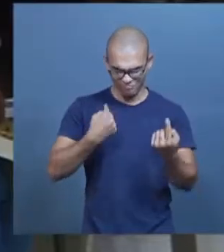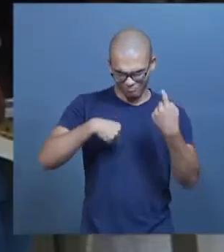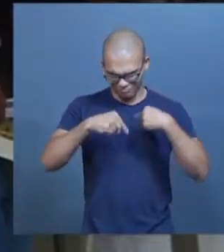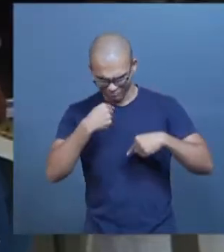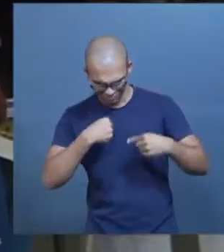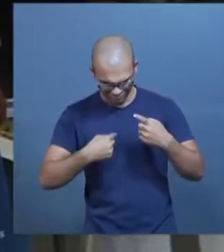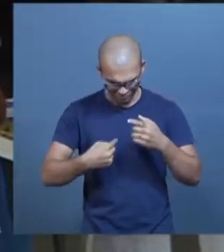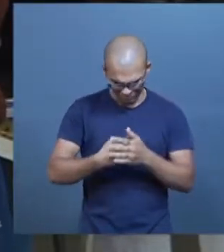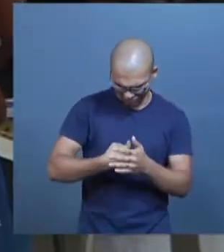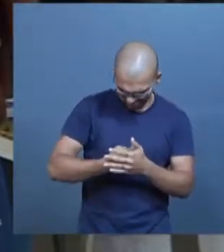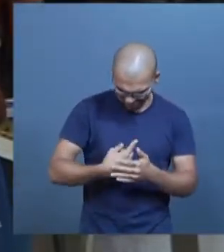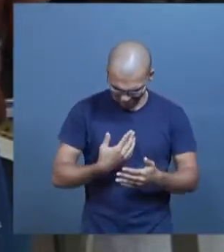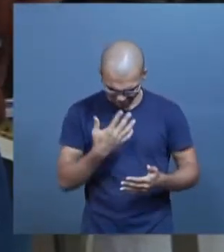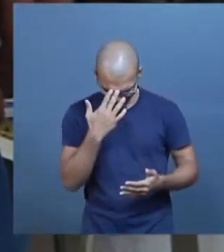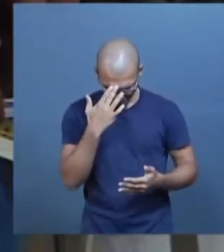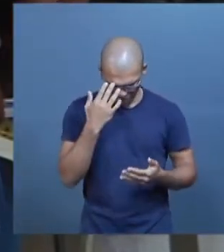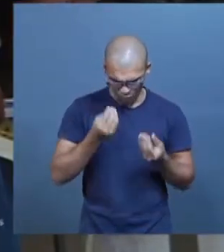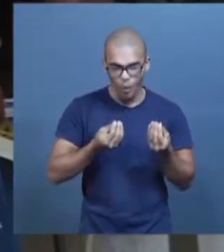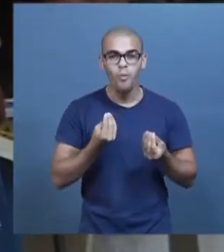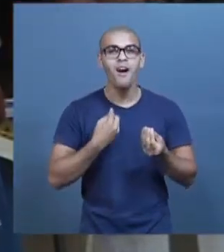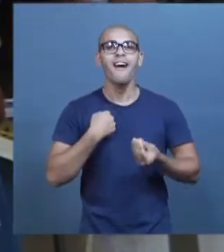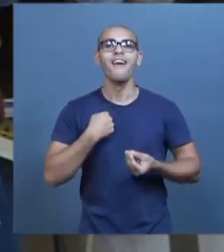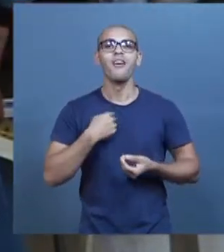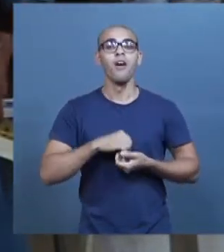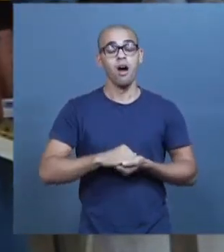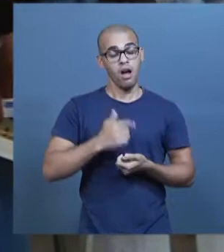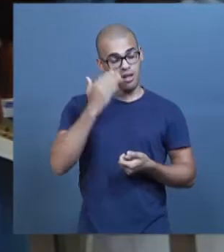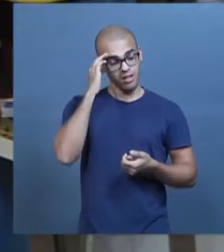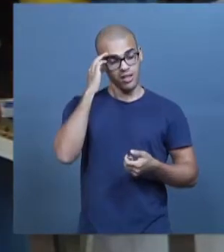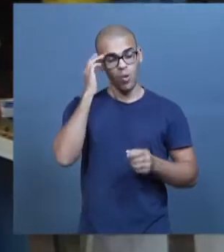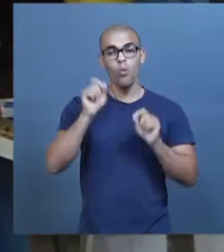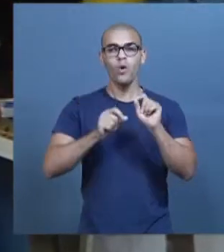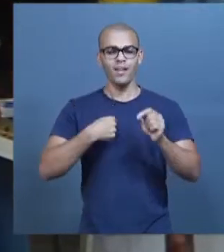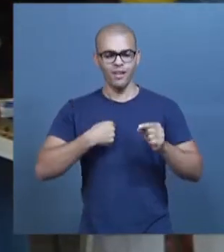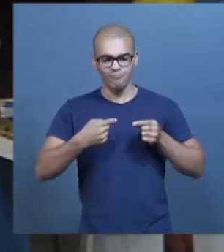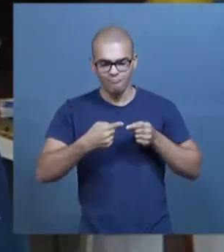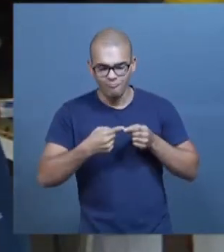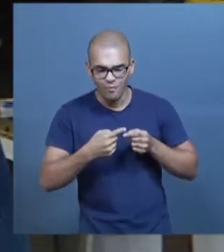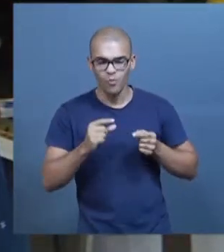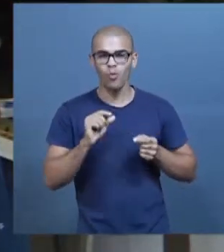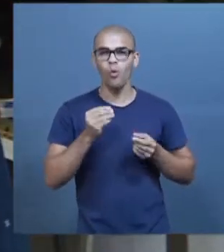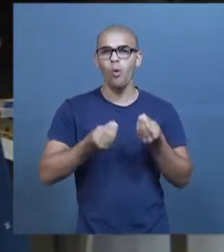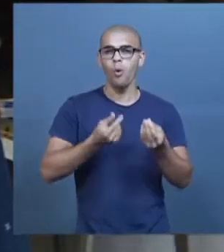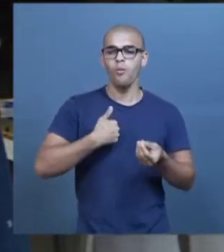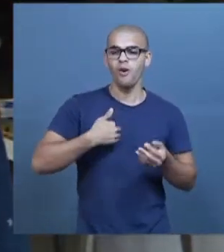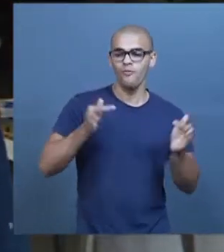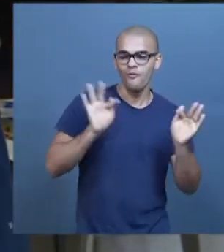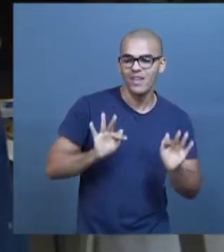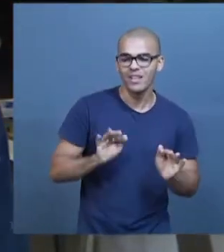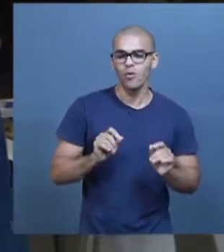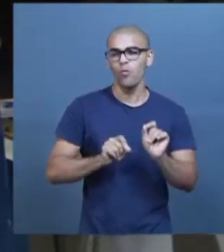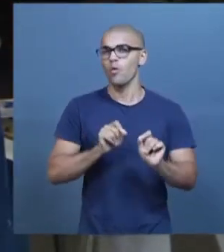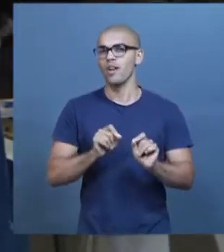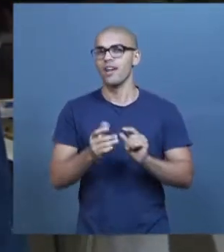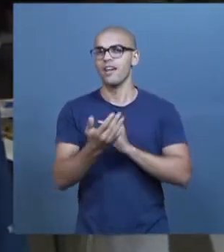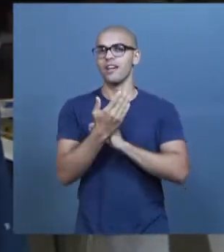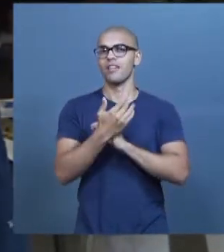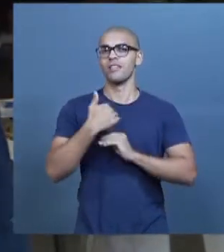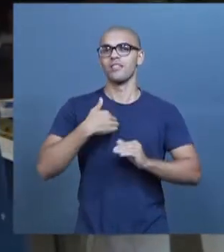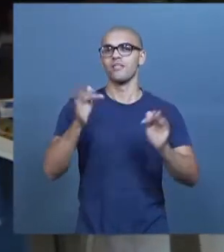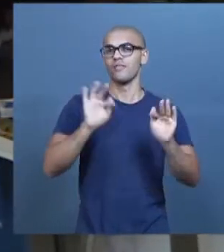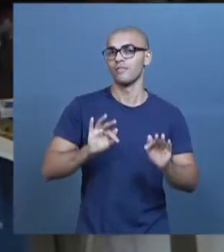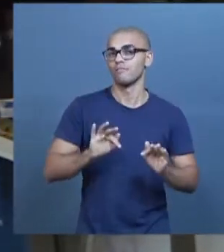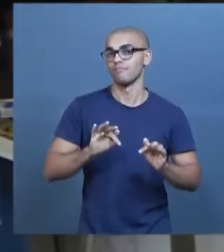é importante? O importante é as pessoas descobrirem o que faz sentido para ela. O que faz você realmente feliz, o que me faz feliz. O que me faz feliz